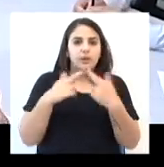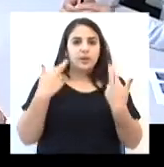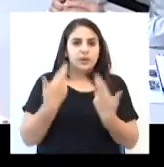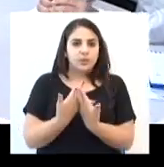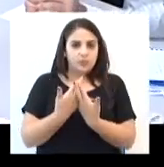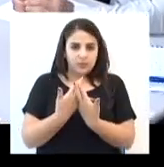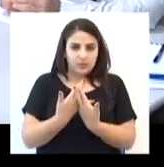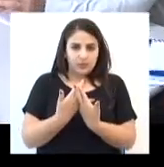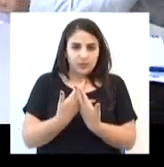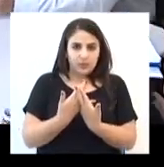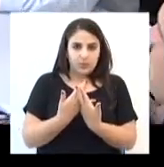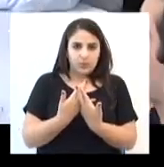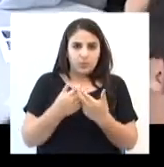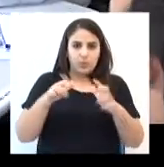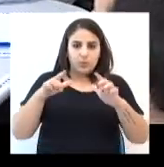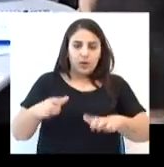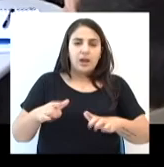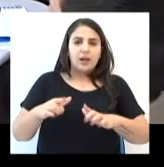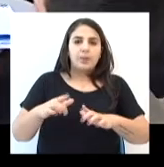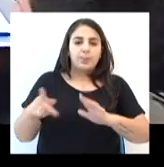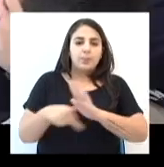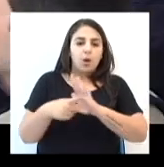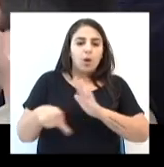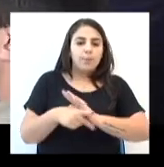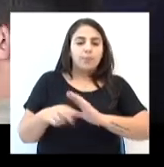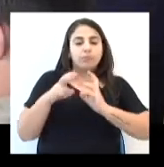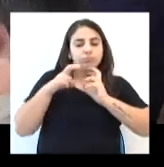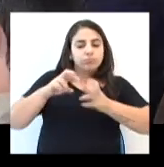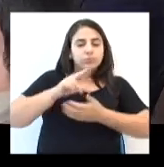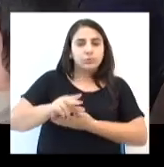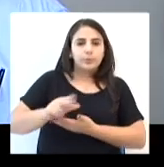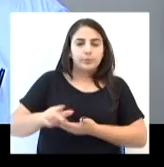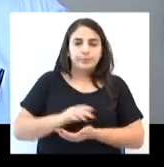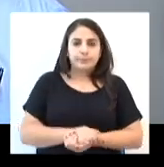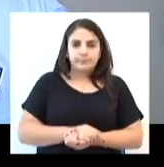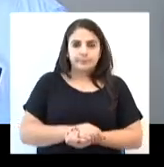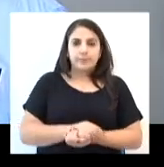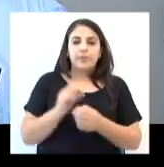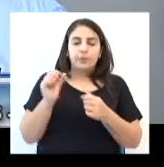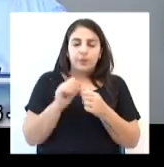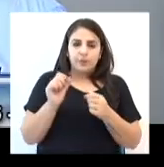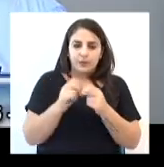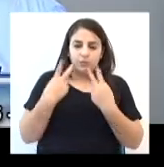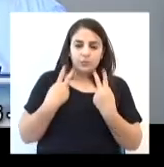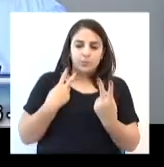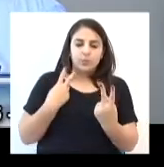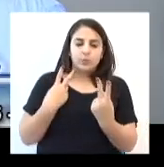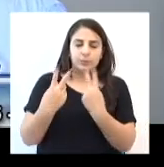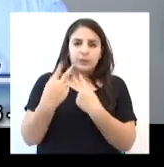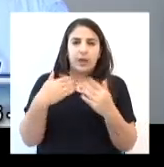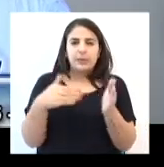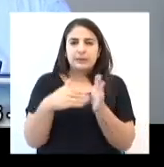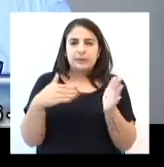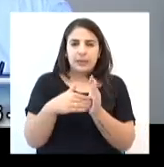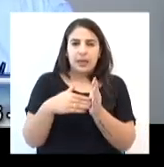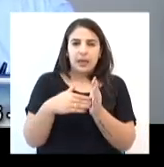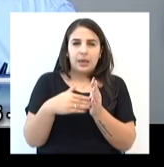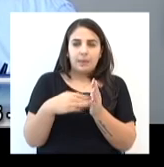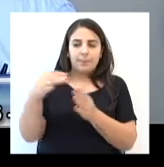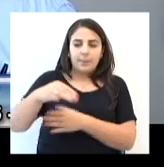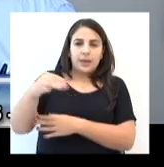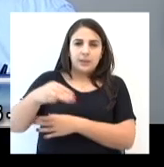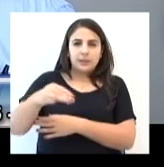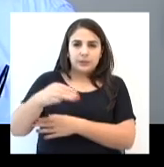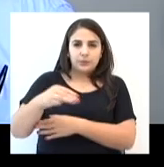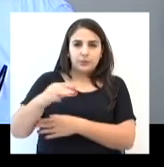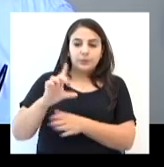com o Departamento Nacional de Infraestrutura de Transportes. Foi feita a duplicação lá ali do trevo até a saída ali para